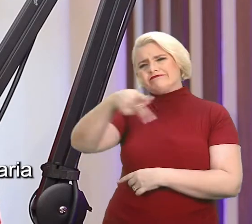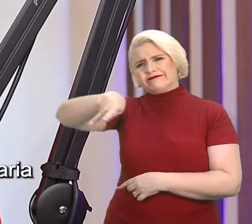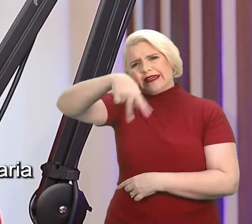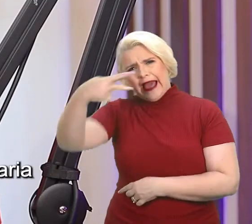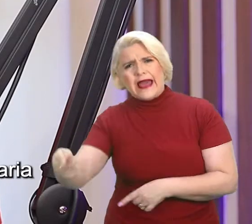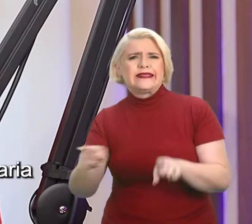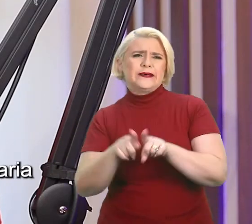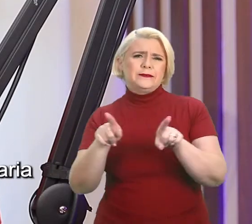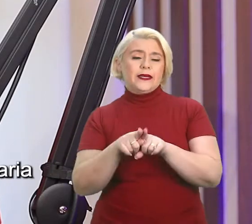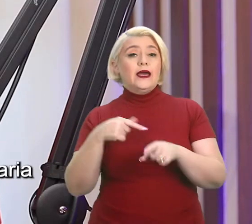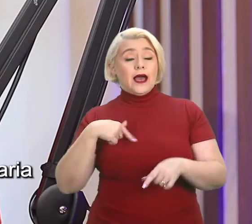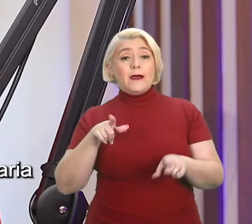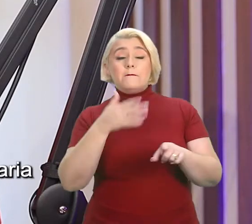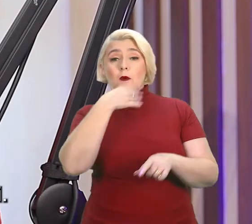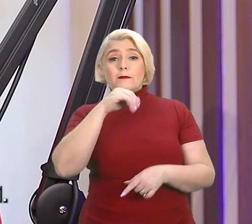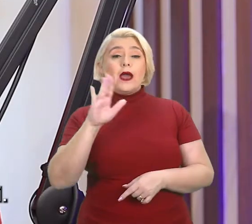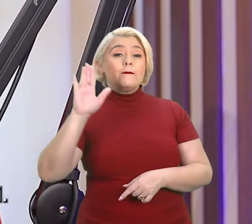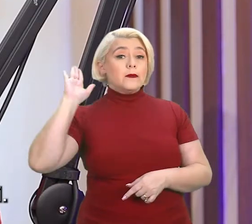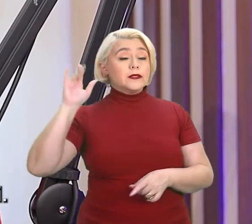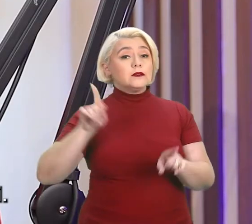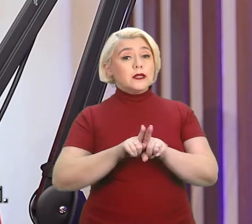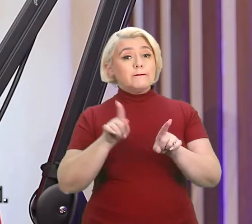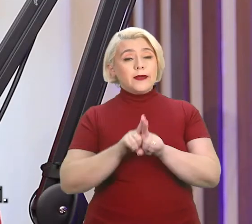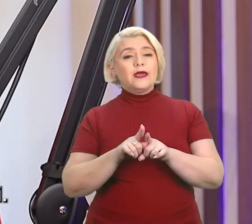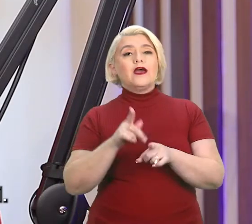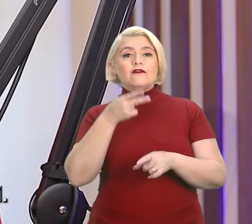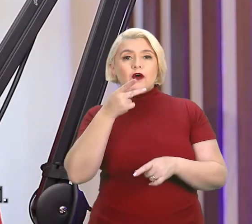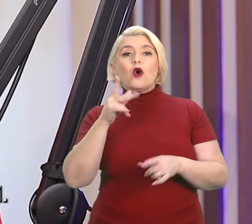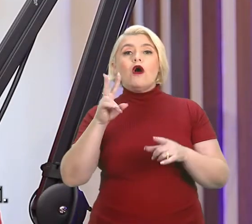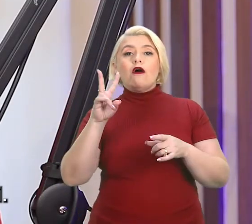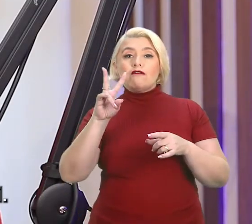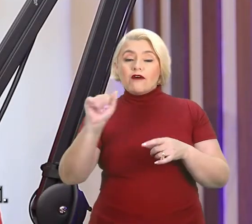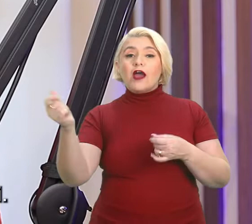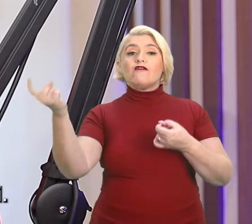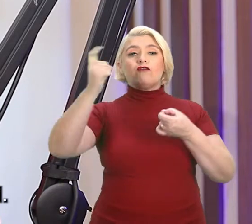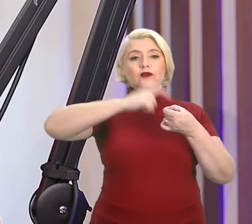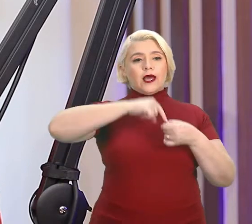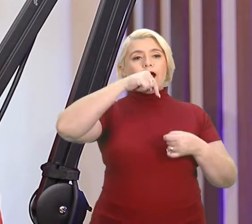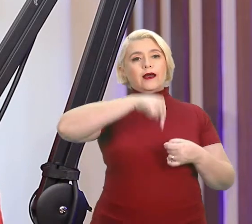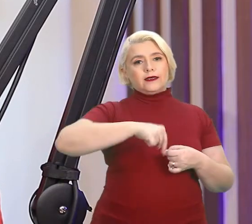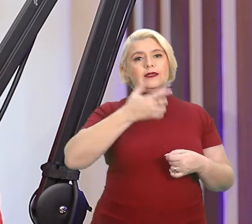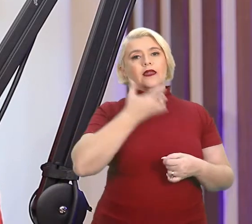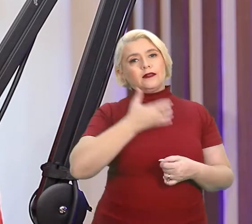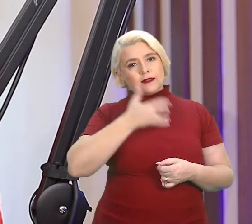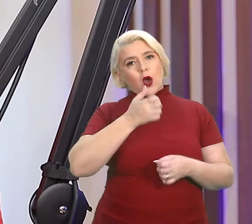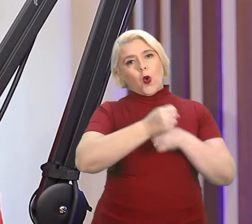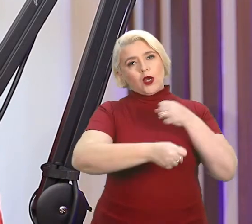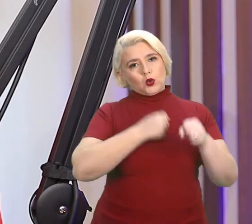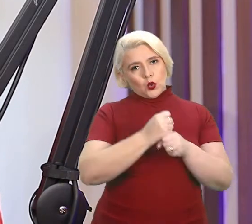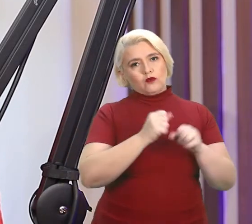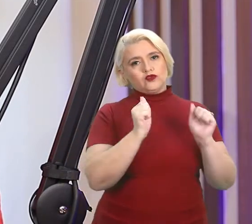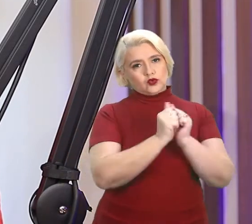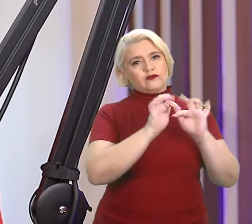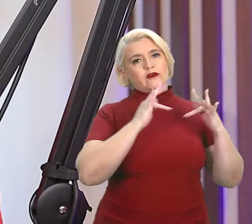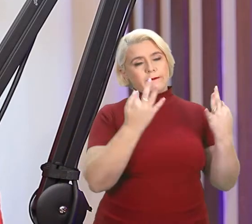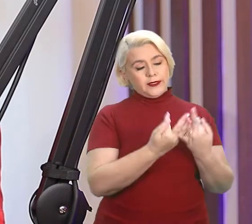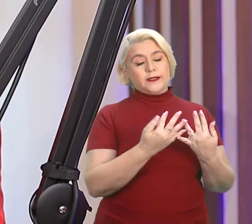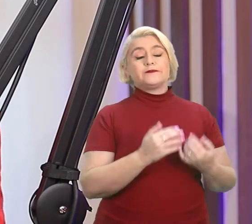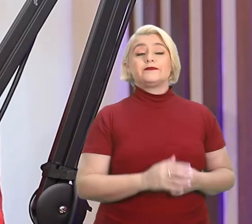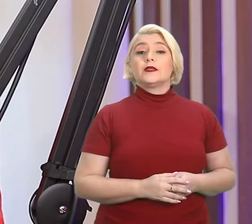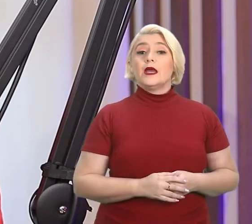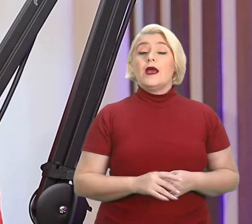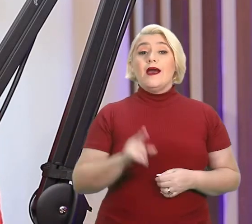também voltaria todo final de ano para passar o Natal e o Ano Novo aqui. E aí a gente fez. A escola lá, Antônio,